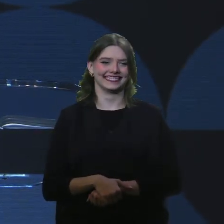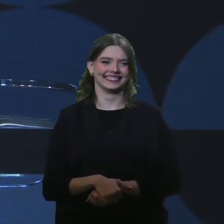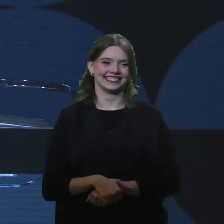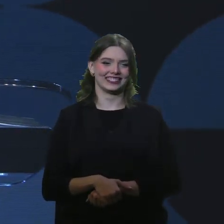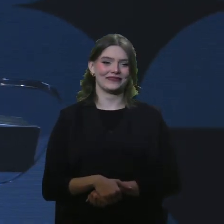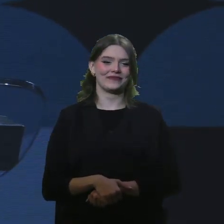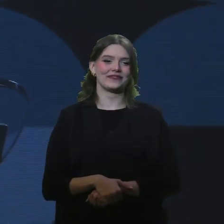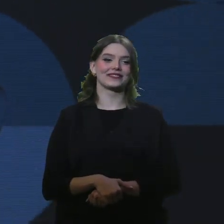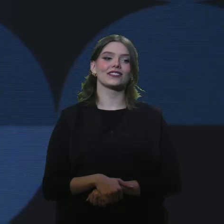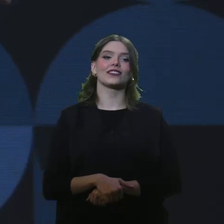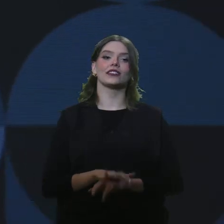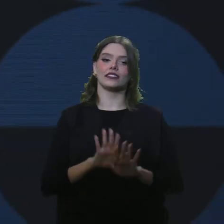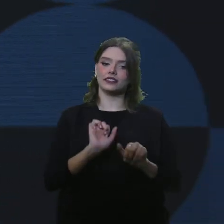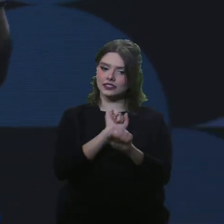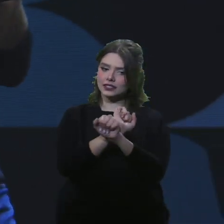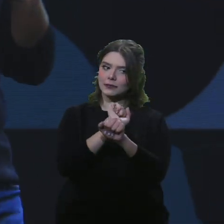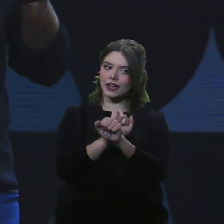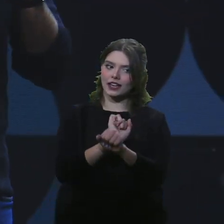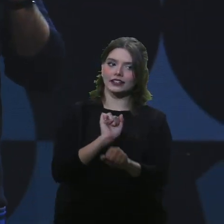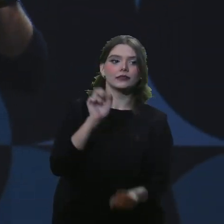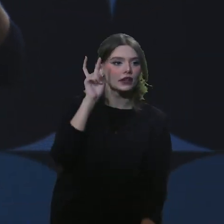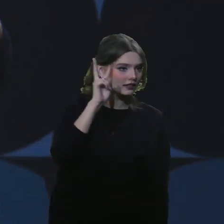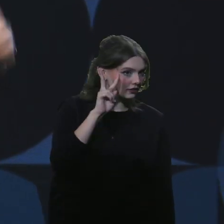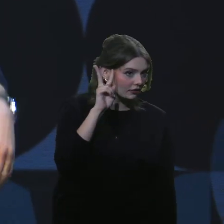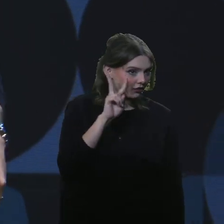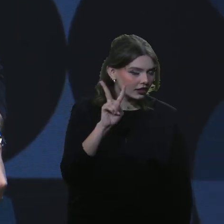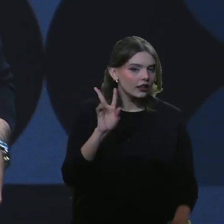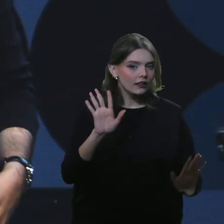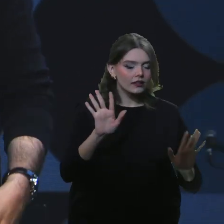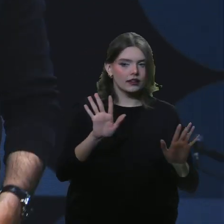Gente, se prepara, se você já ouviu minhas histórias, eu vou contar tudo de novo aqui.